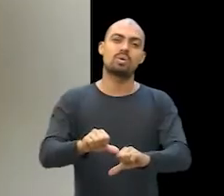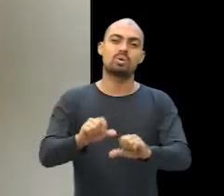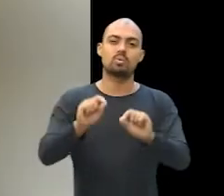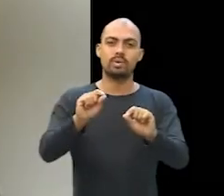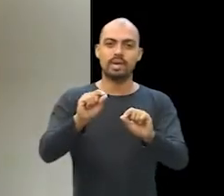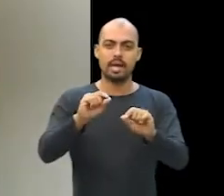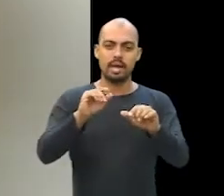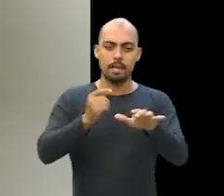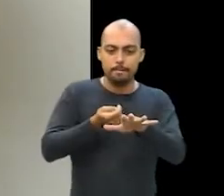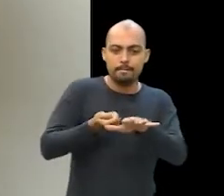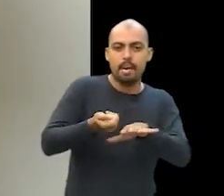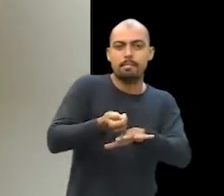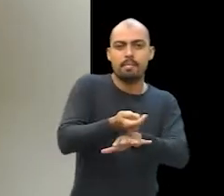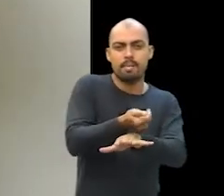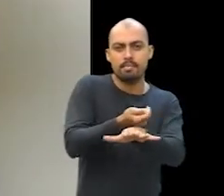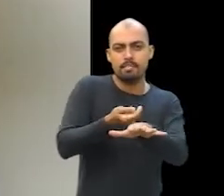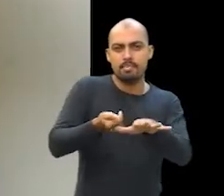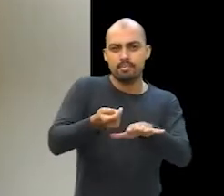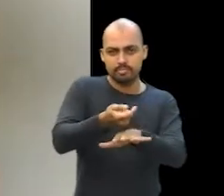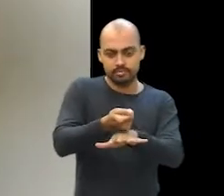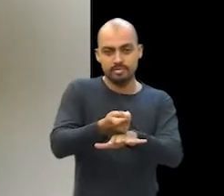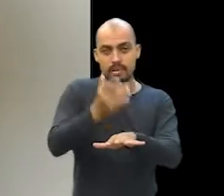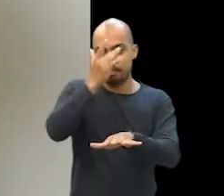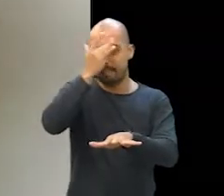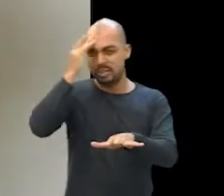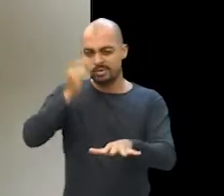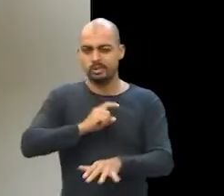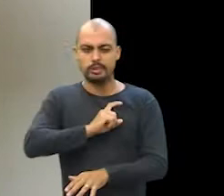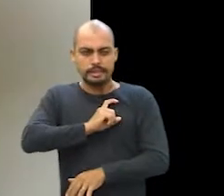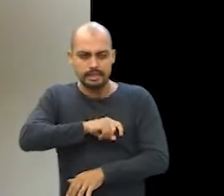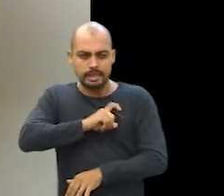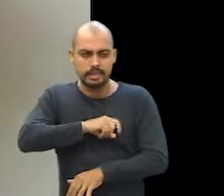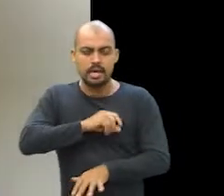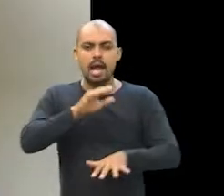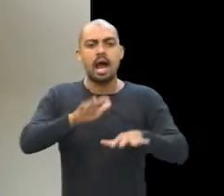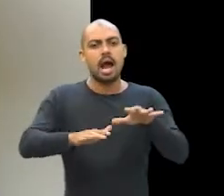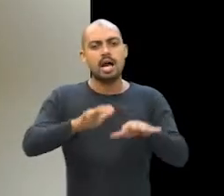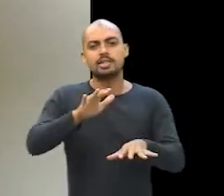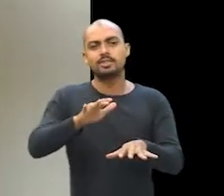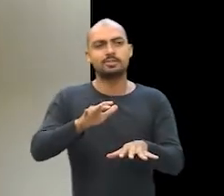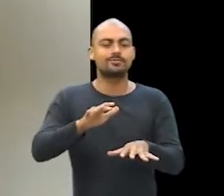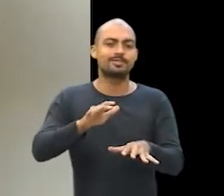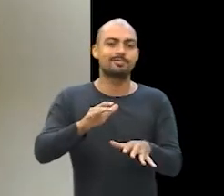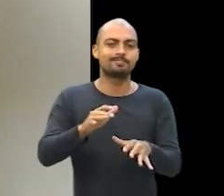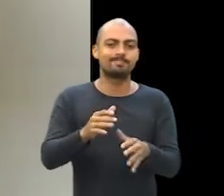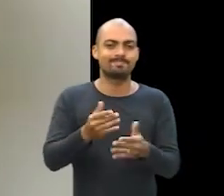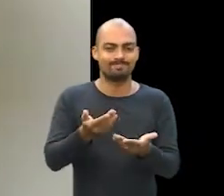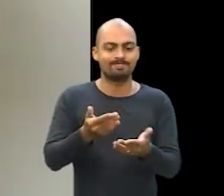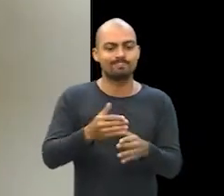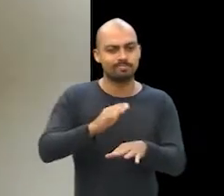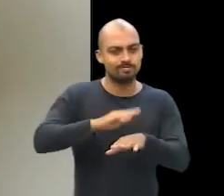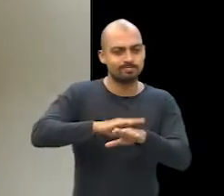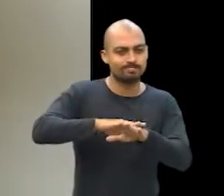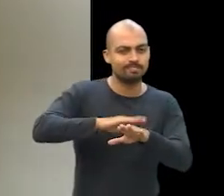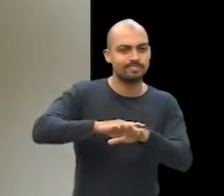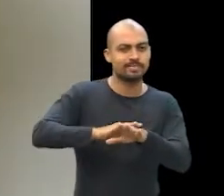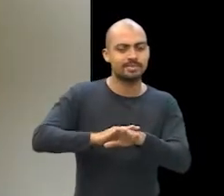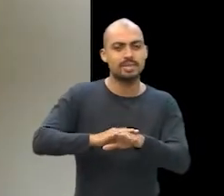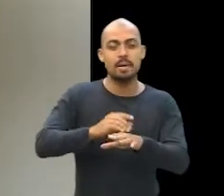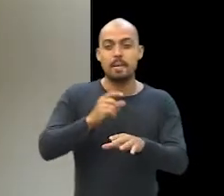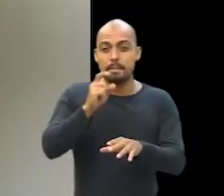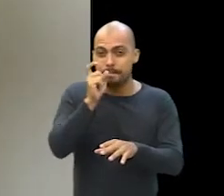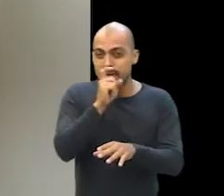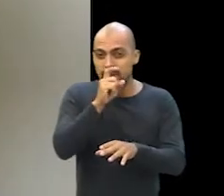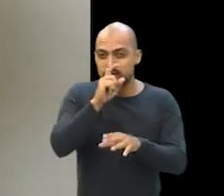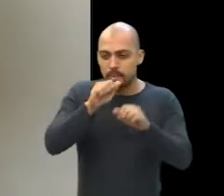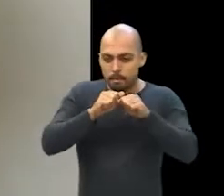eleição foi contra a fake news. Várias pessoas, por má fé, ou às vezes inadvertidamente, apresentaram